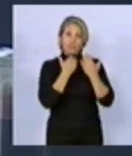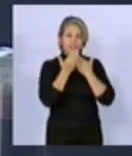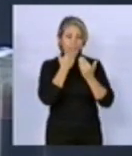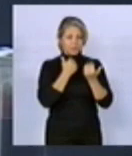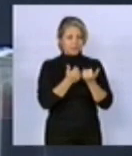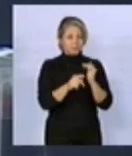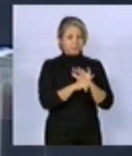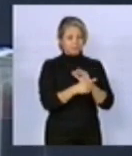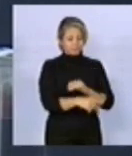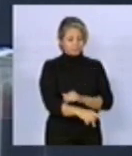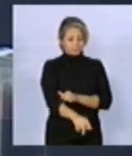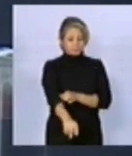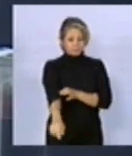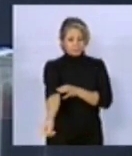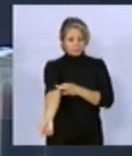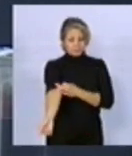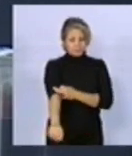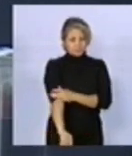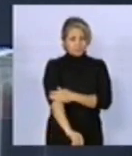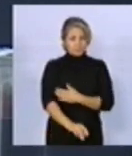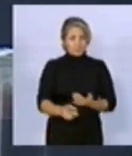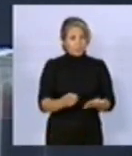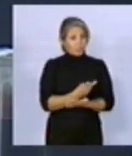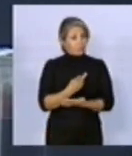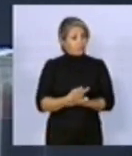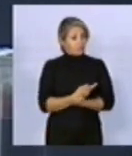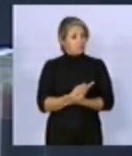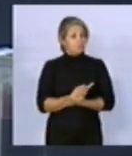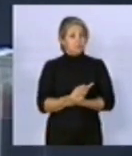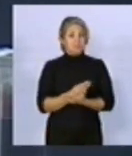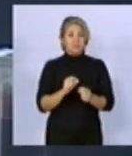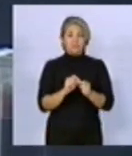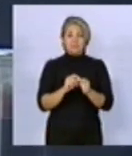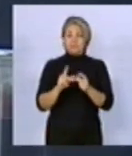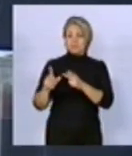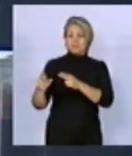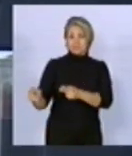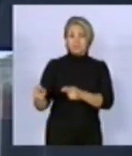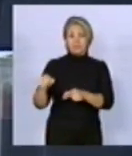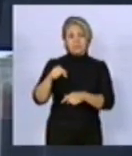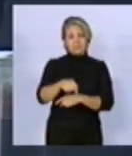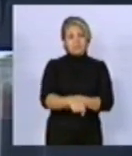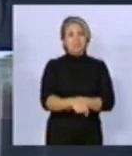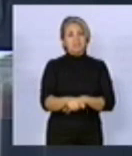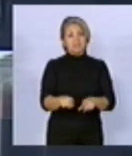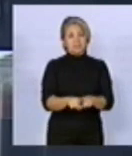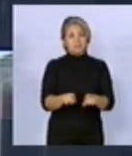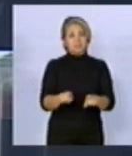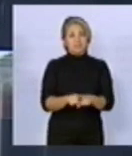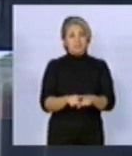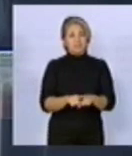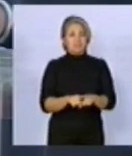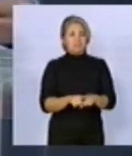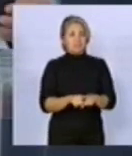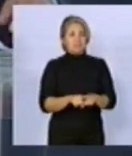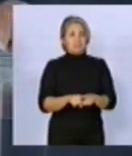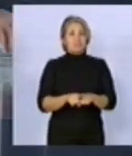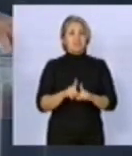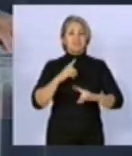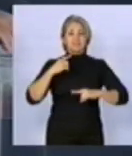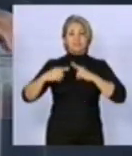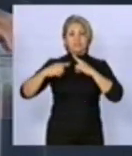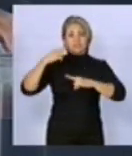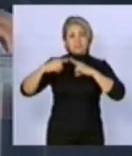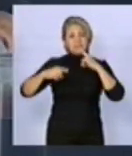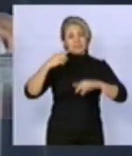é esse erro que não façamos o mesmo aqui na nessa discussão